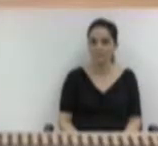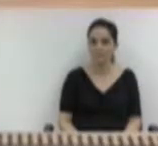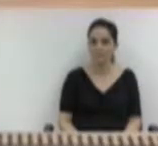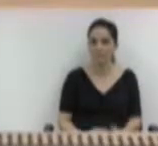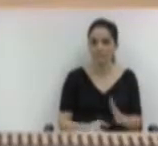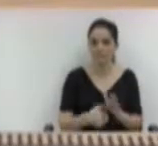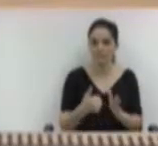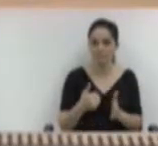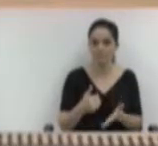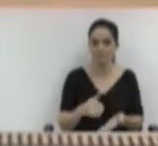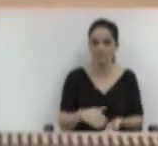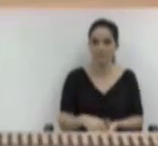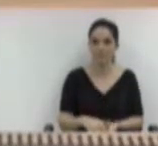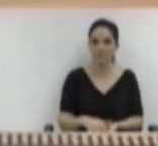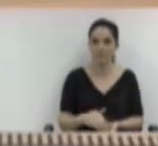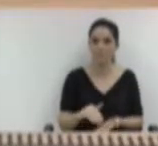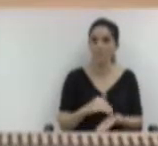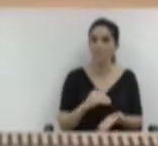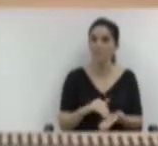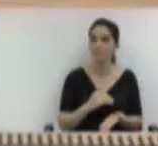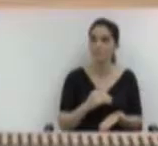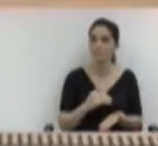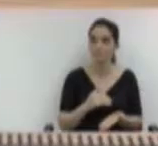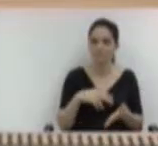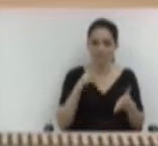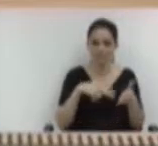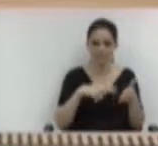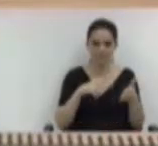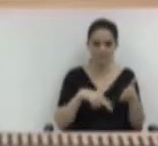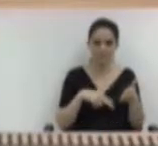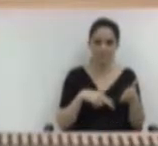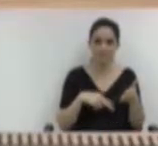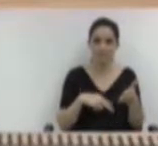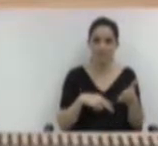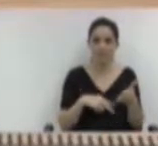primeiro secretário para a leitura.